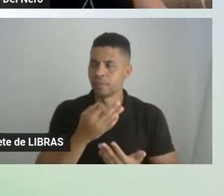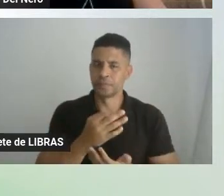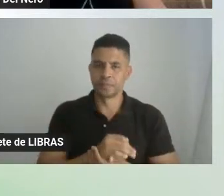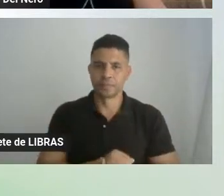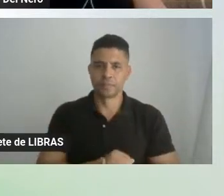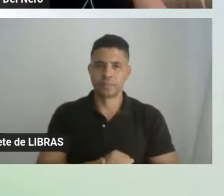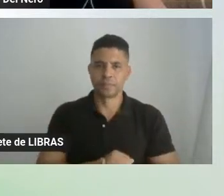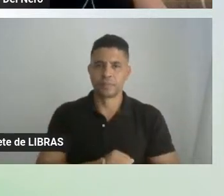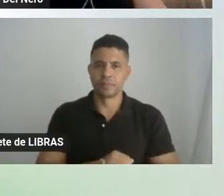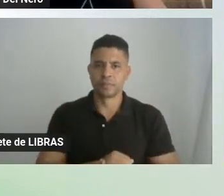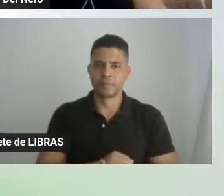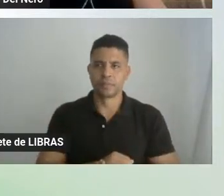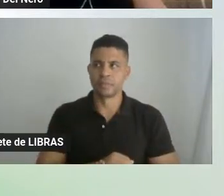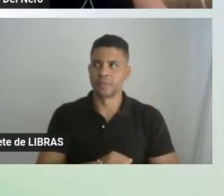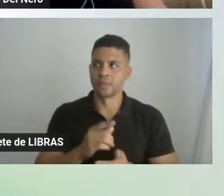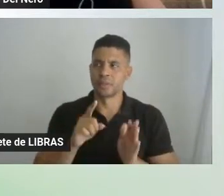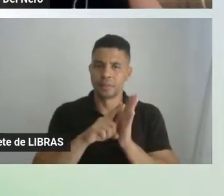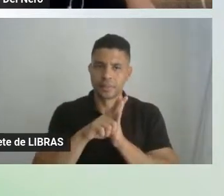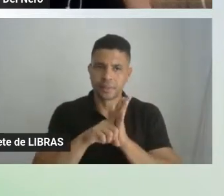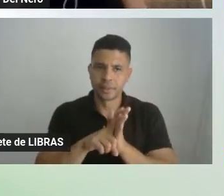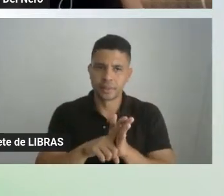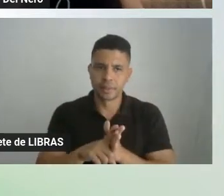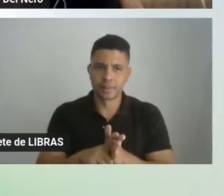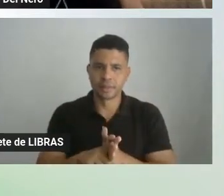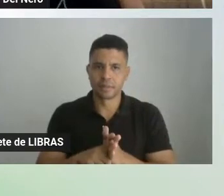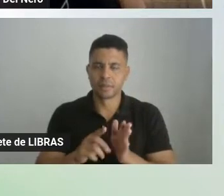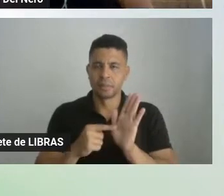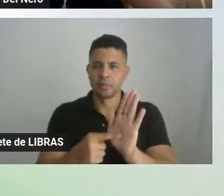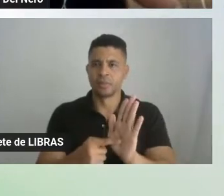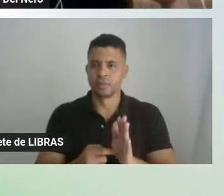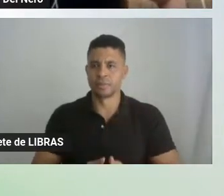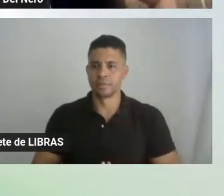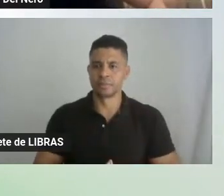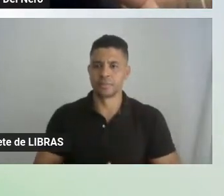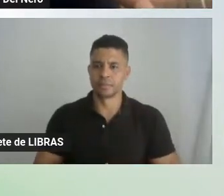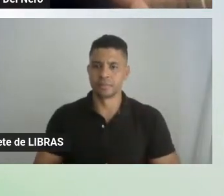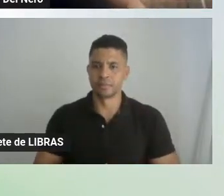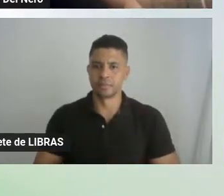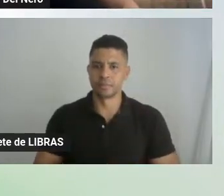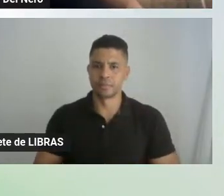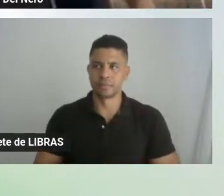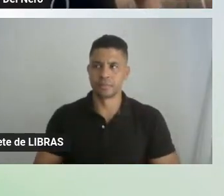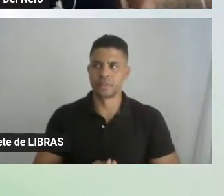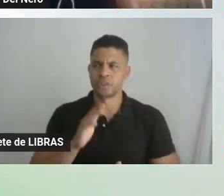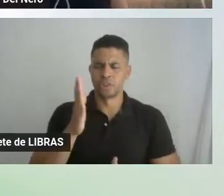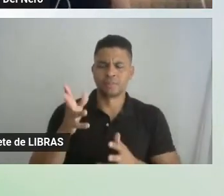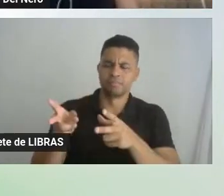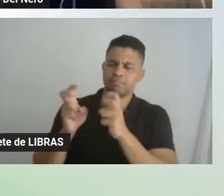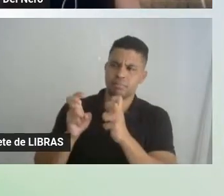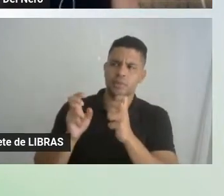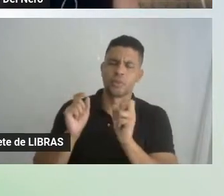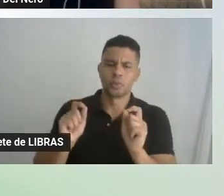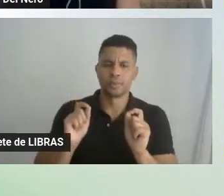pesquisa, que ela é densa e importante, chamada Indicador de Letramento Científico, já fica para nós